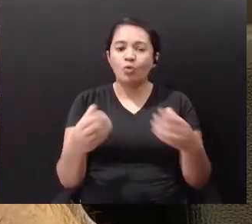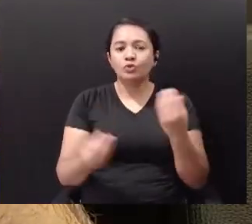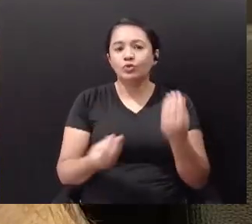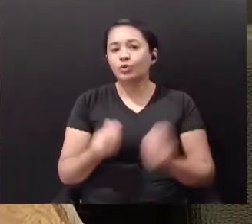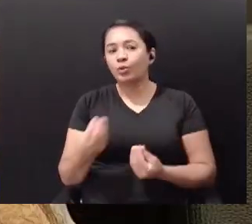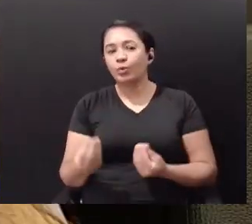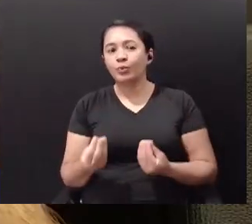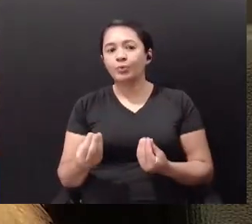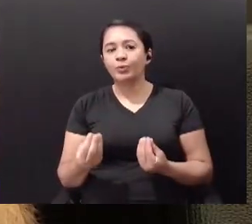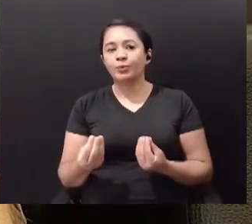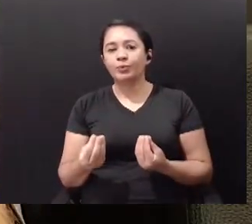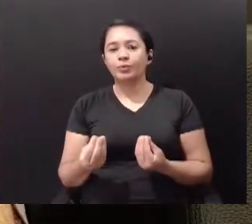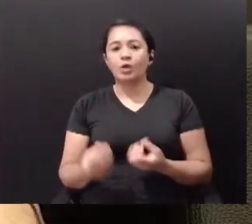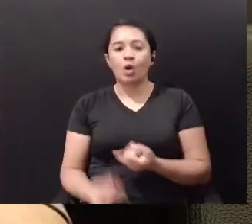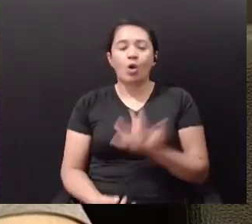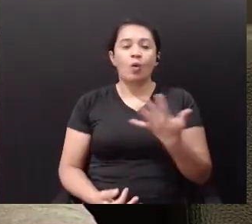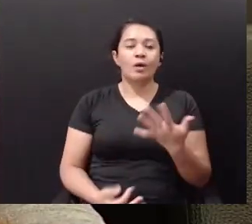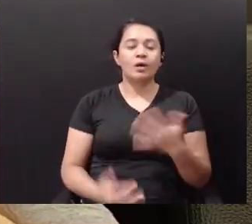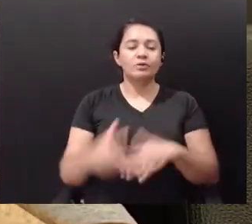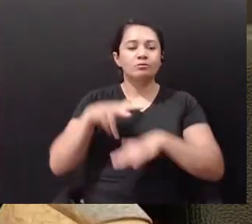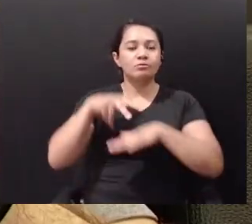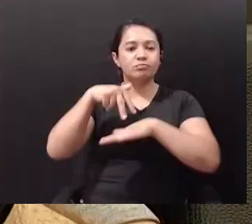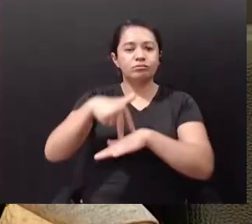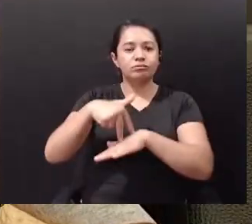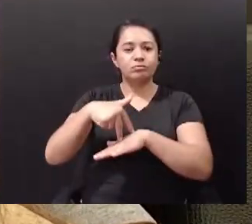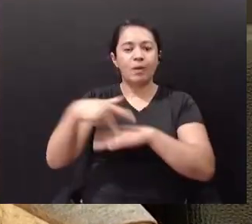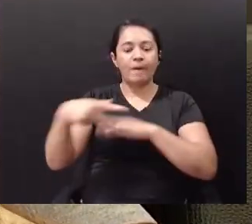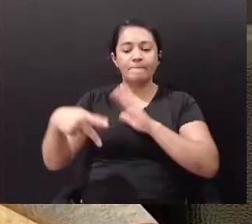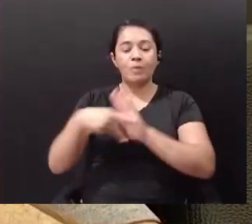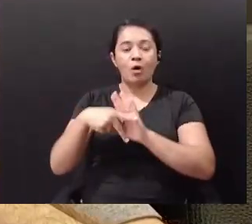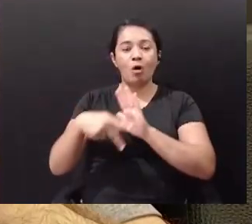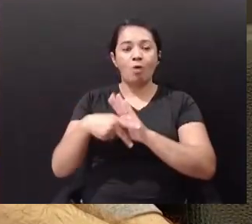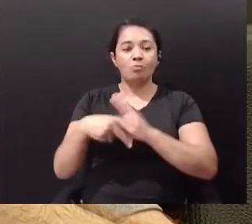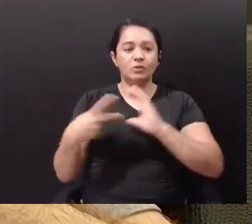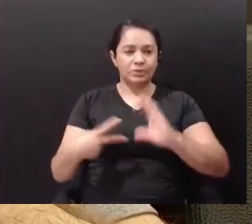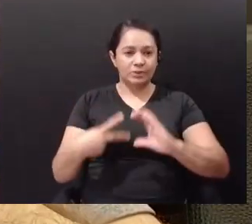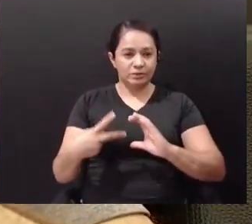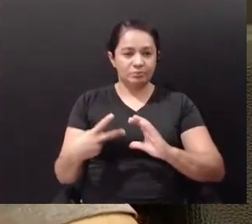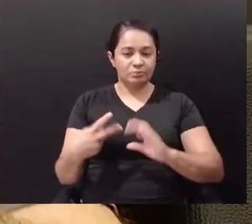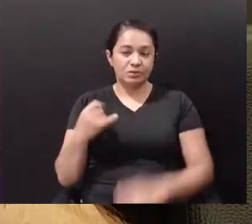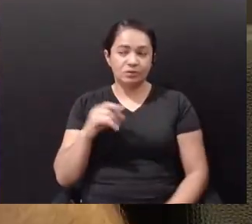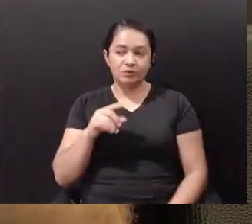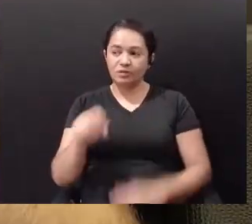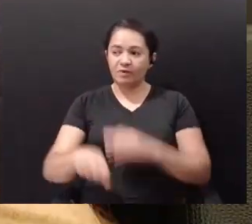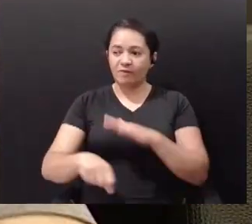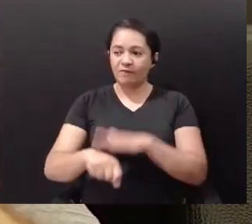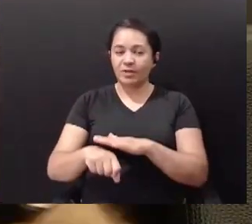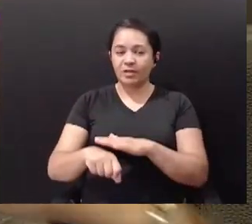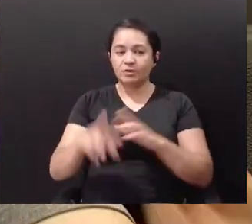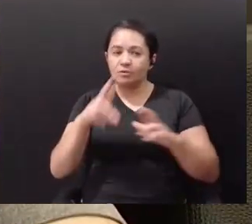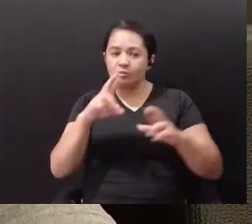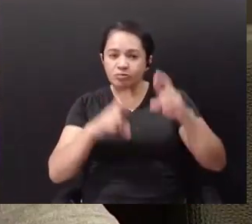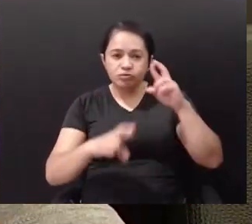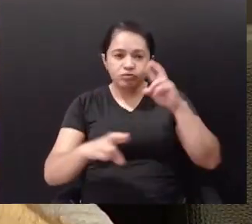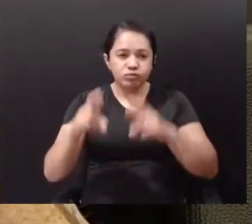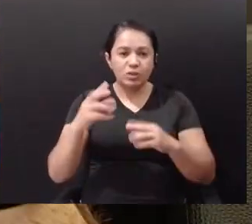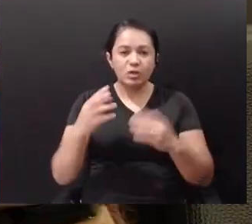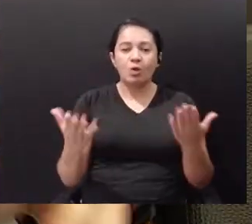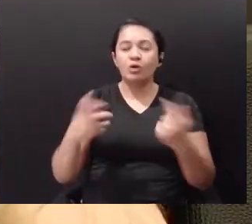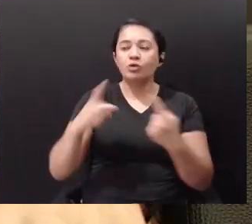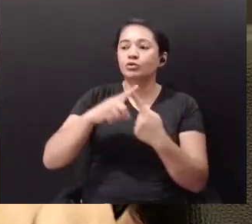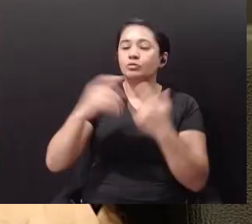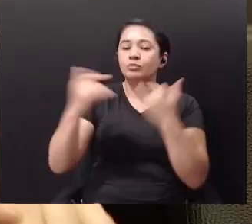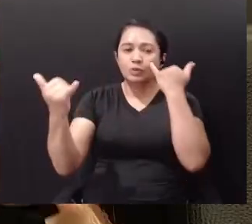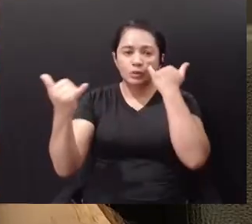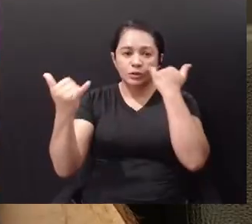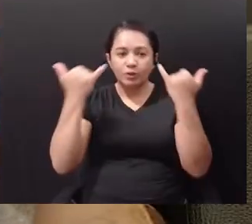que são os posicionamentos da Câmara ali, né? Se você vai fazer algum tipo de inspeção, que tipo de informação a Câmara tem sobre